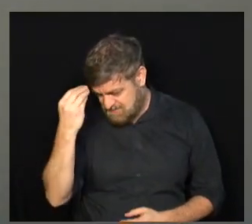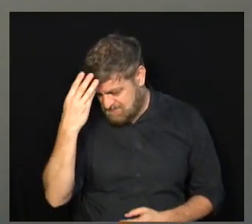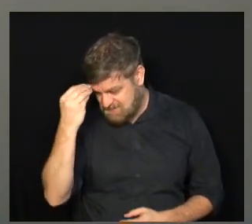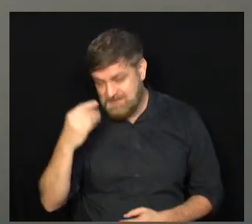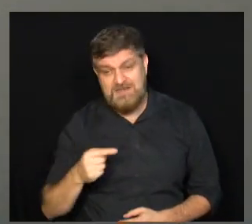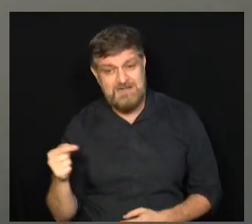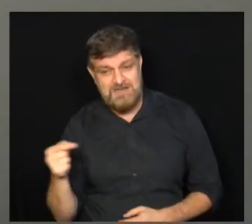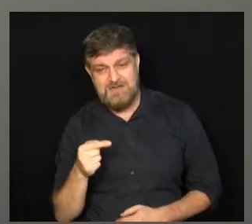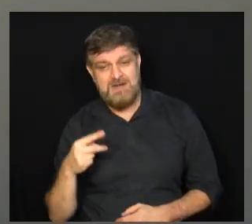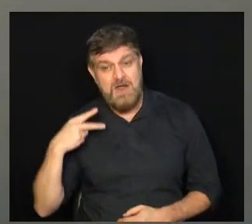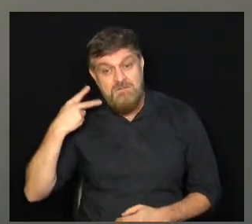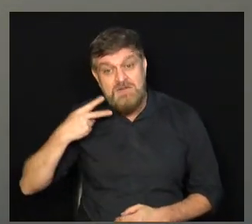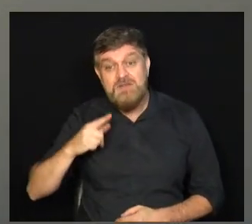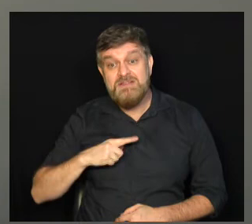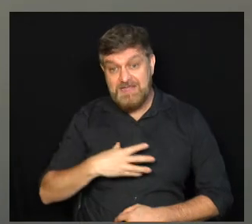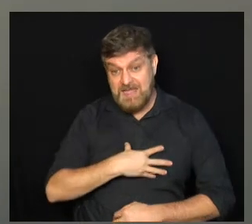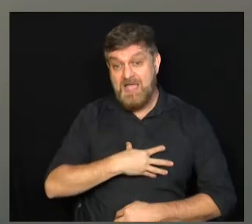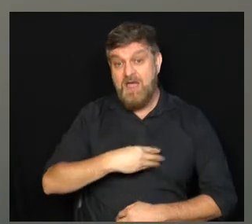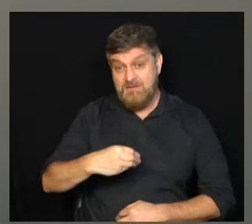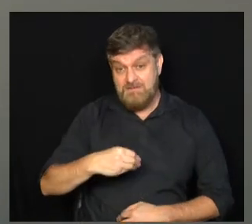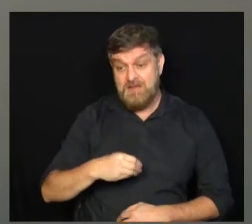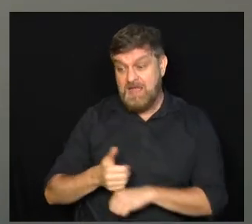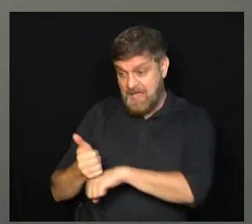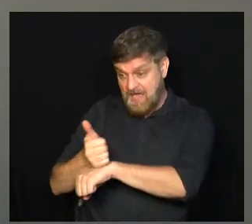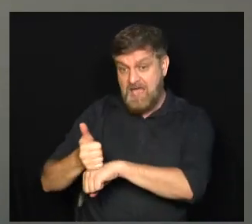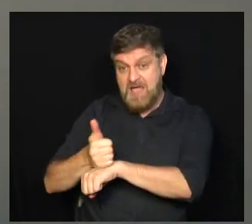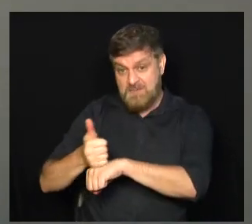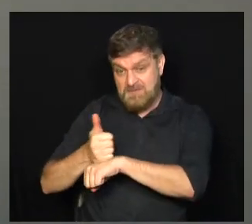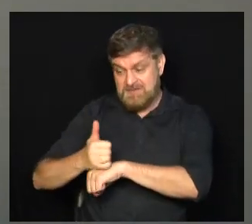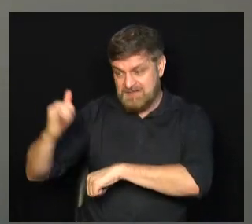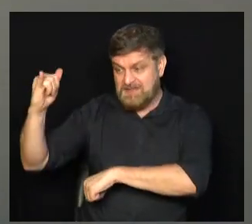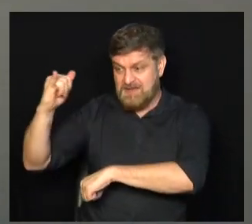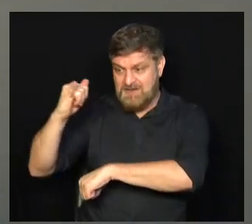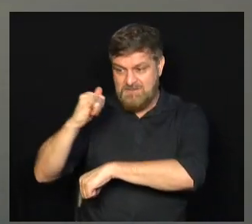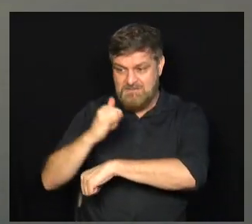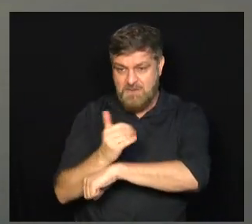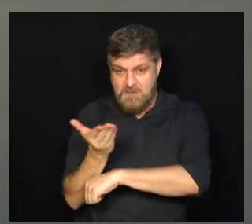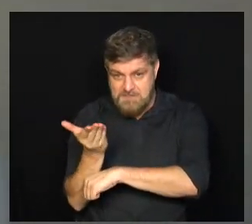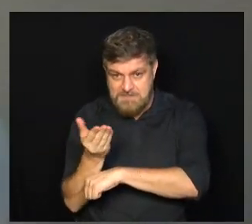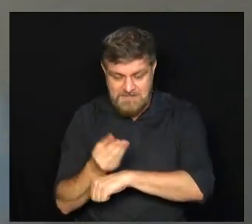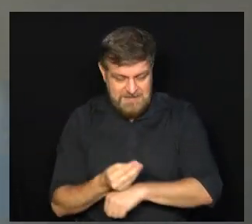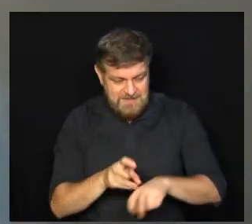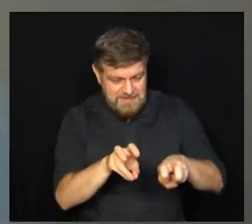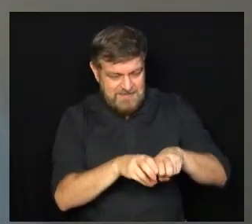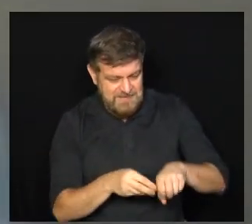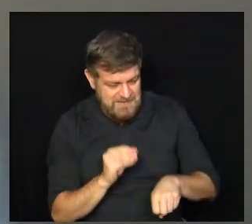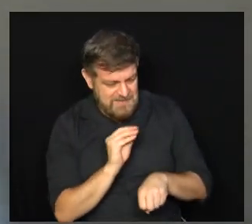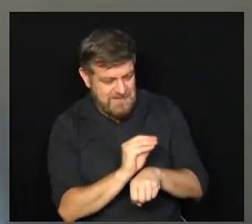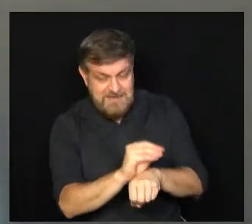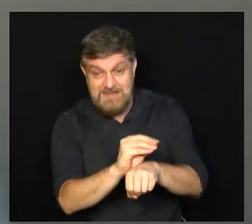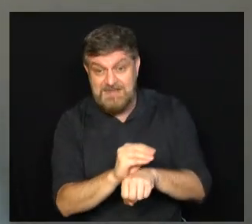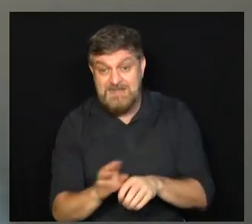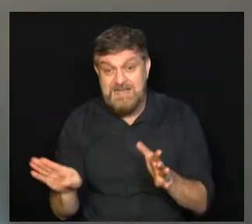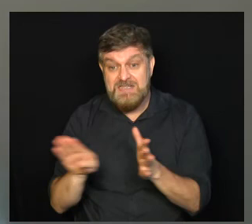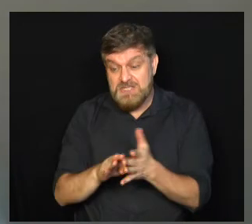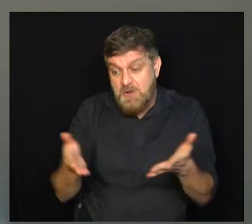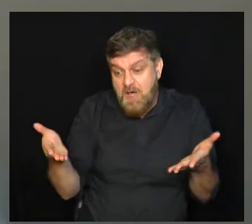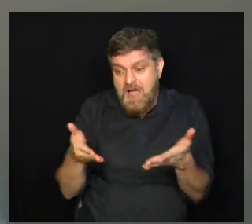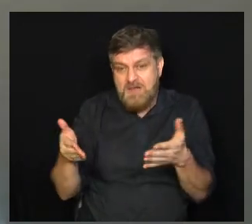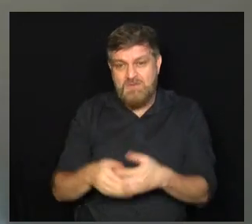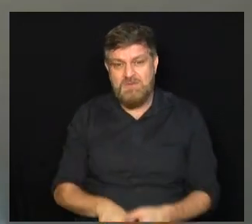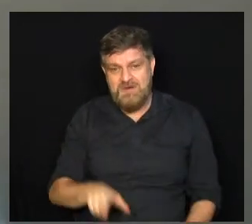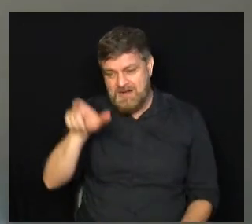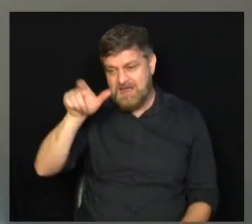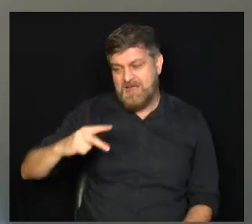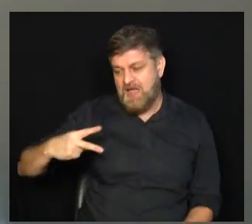que tem um filho que é comissário de voo. Ele chegou agora no finzinho, mas eu não posso deixar de abrir a palavra para que o seu Jair